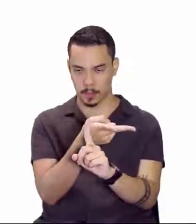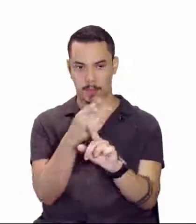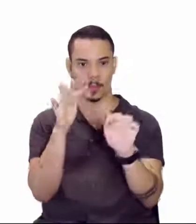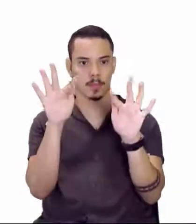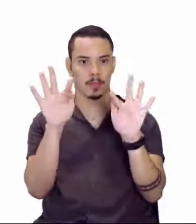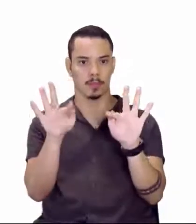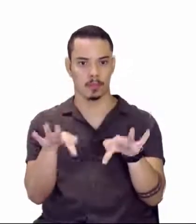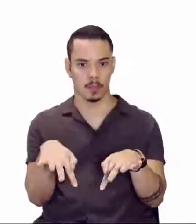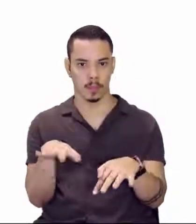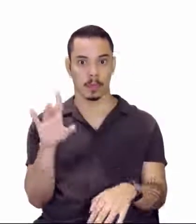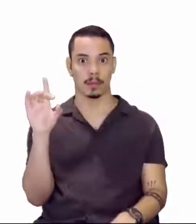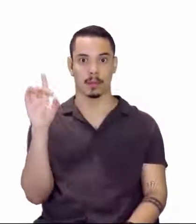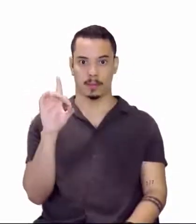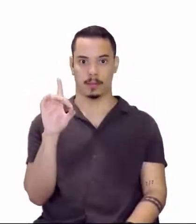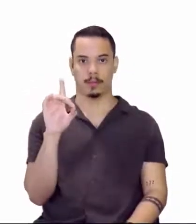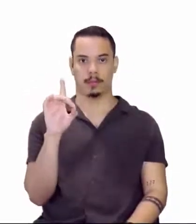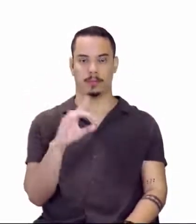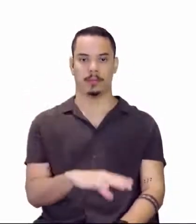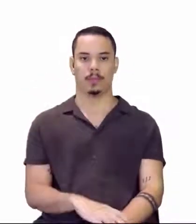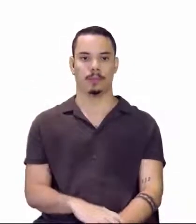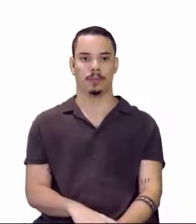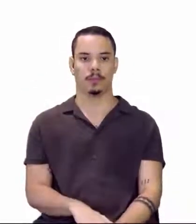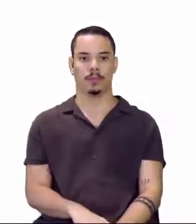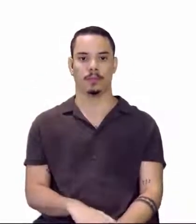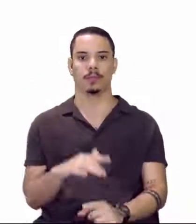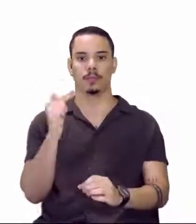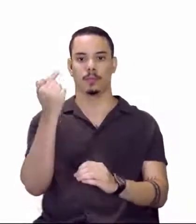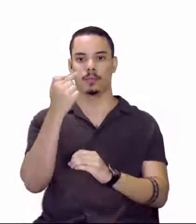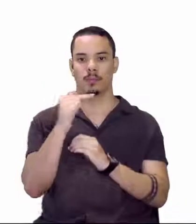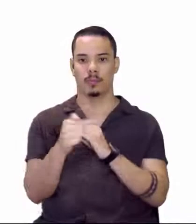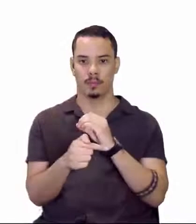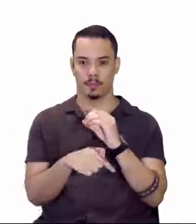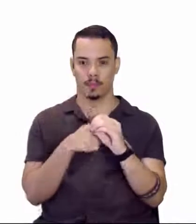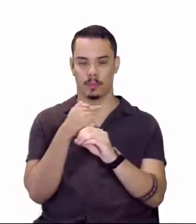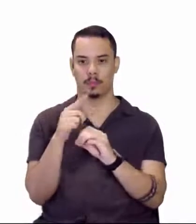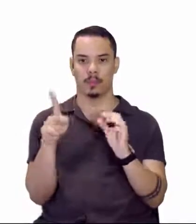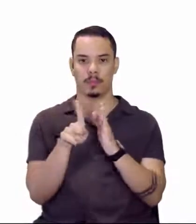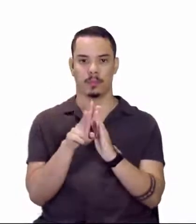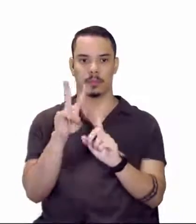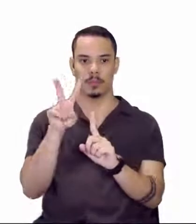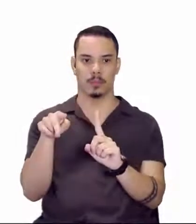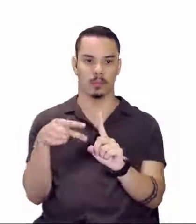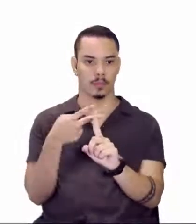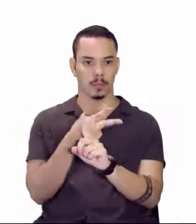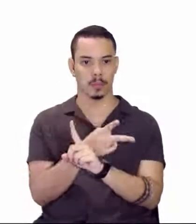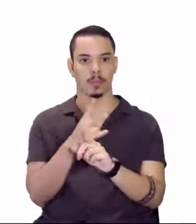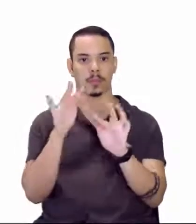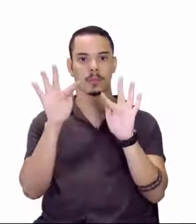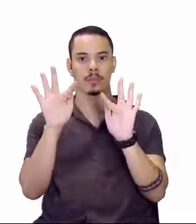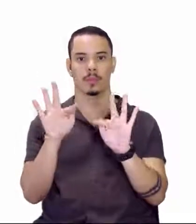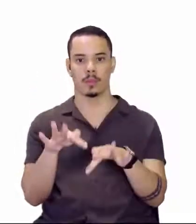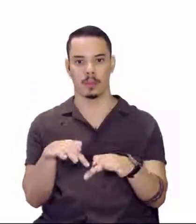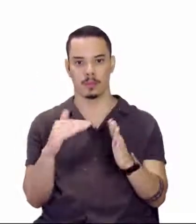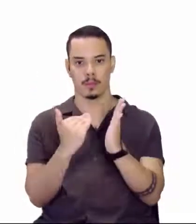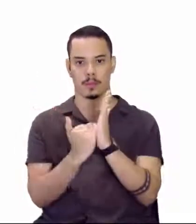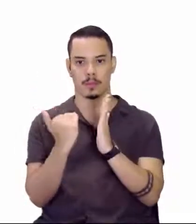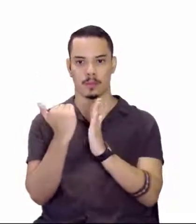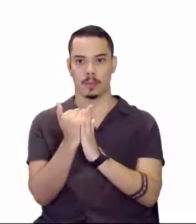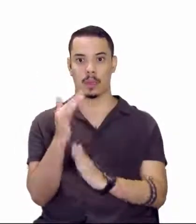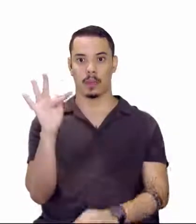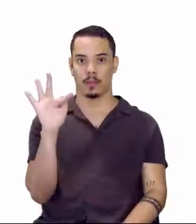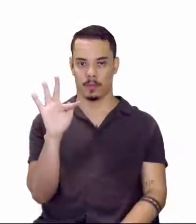terminam no subnível D. E os átomos dos elementos de transição interna terminam no subnível